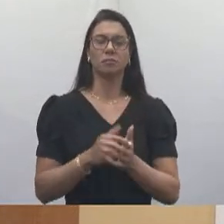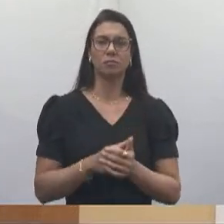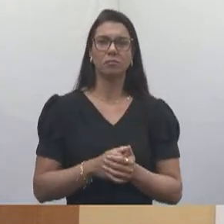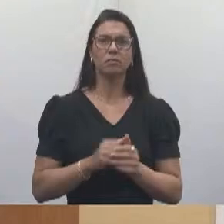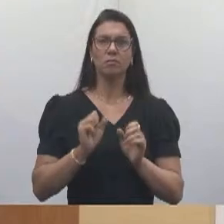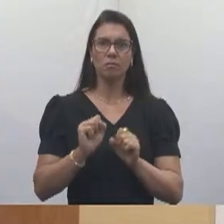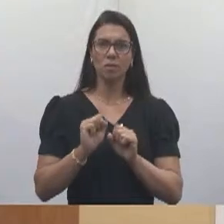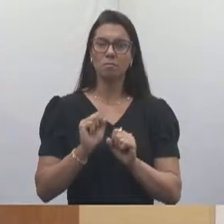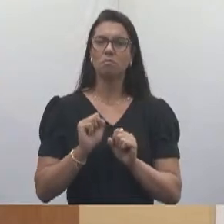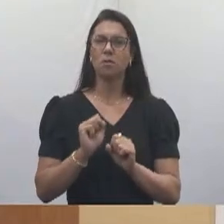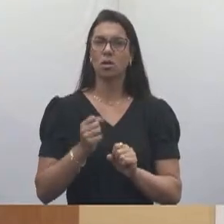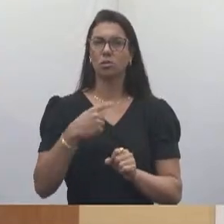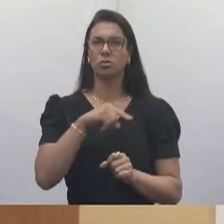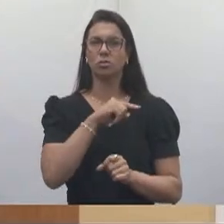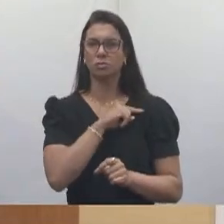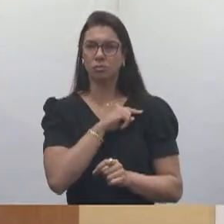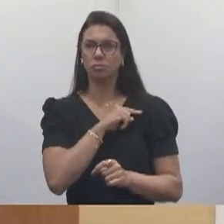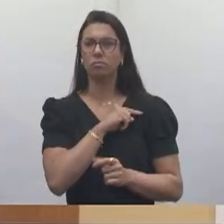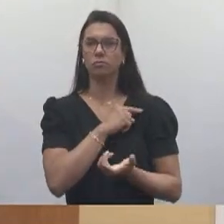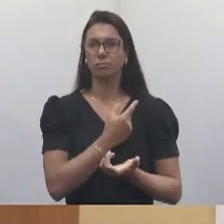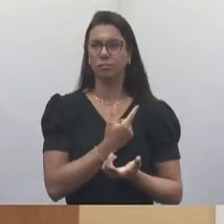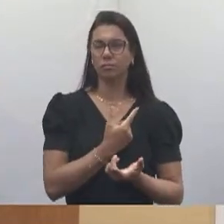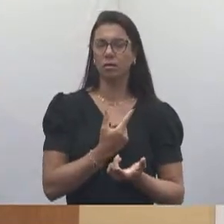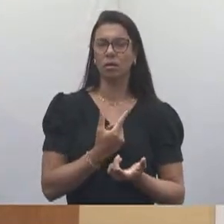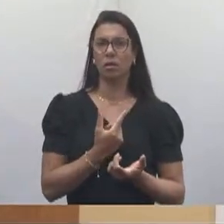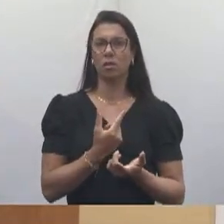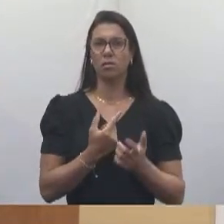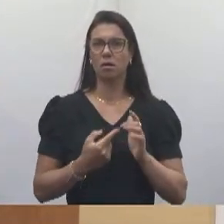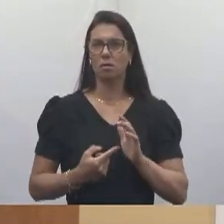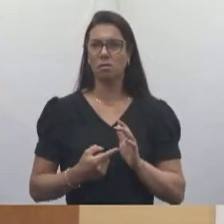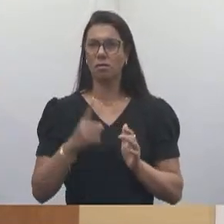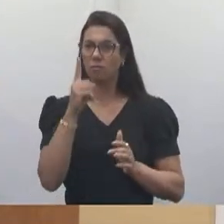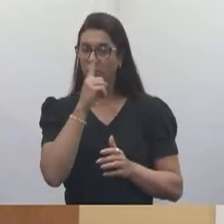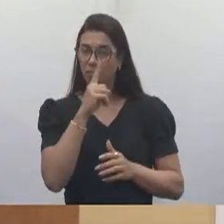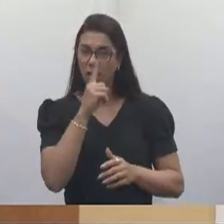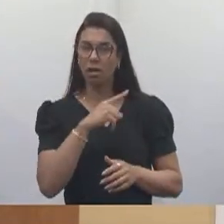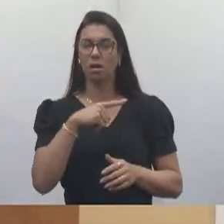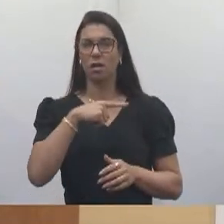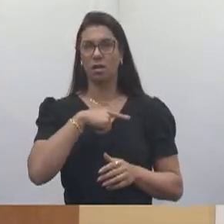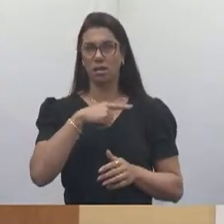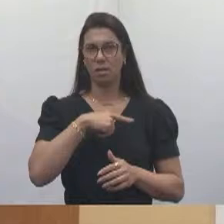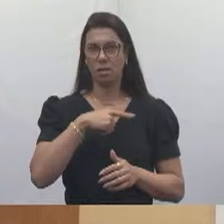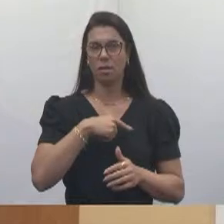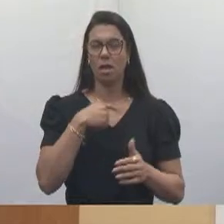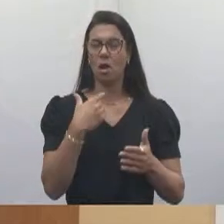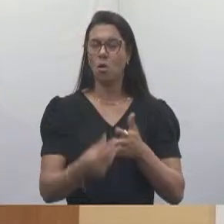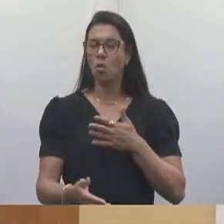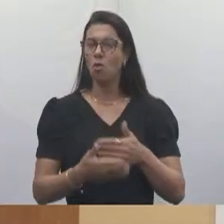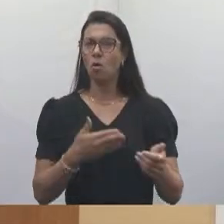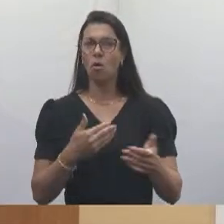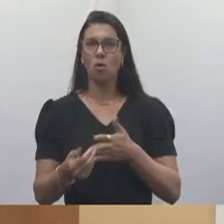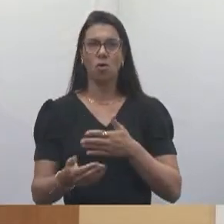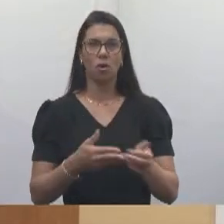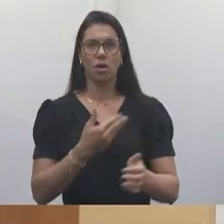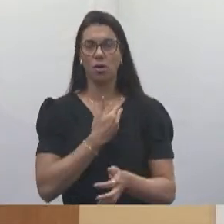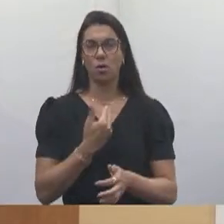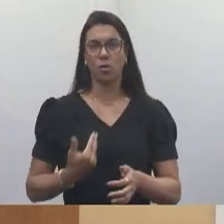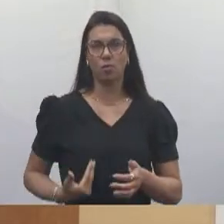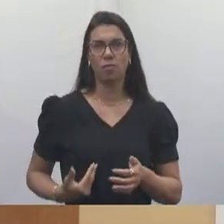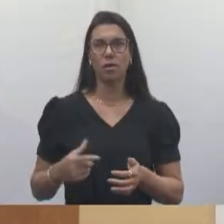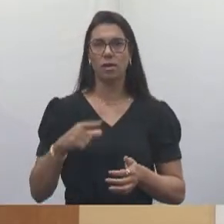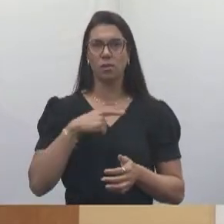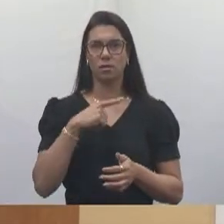ser relevadas. Então, está sendo claro aqui, falhas teve e qualquer governo vai ter. Porém,